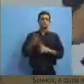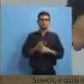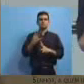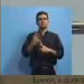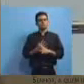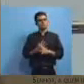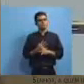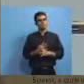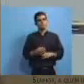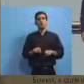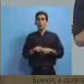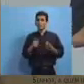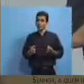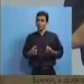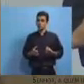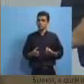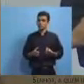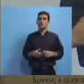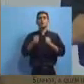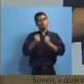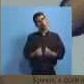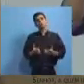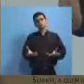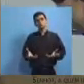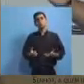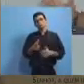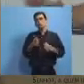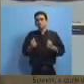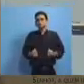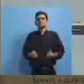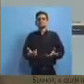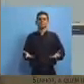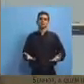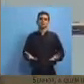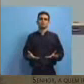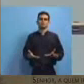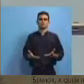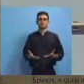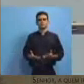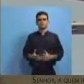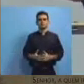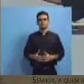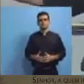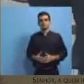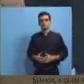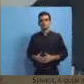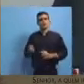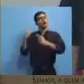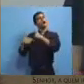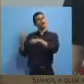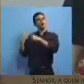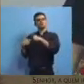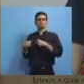isso inclusive tá no meu livrinho cura interior e um desserviço que eu mais gostava quando era moleque era ajudar o Papai